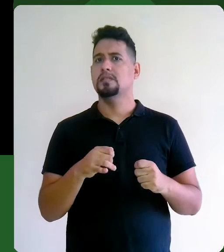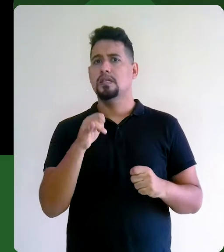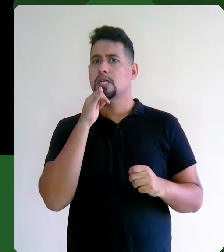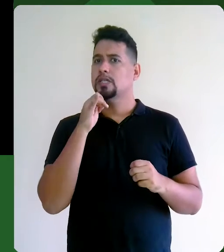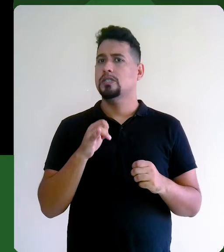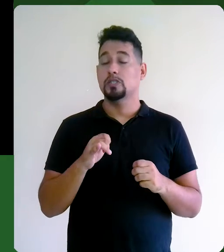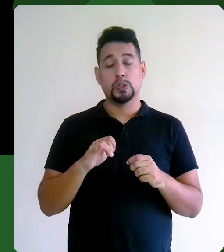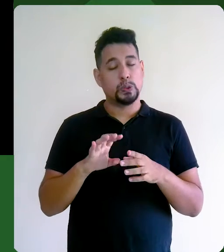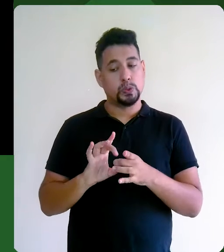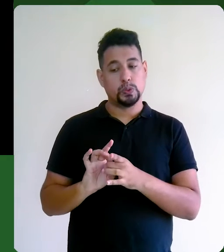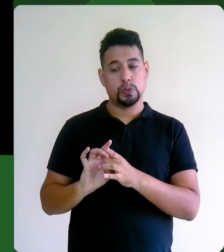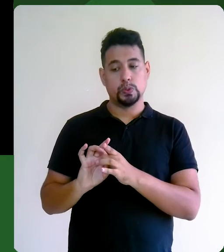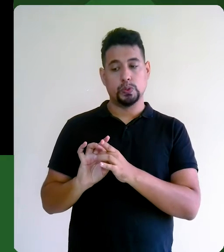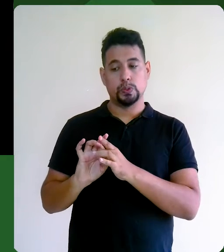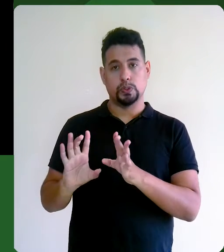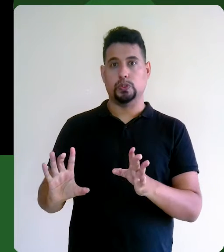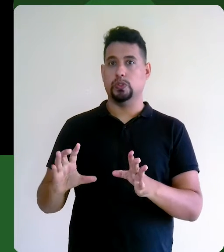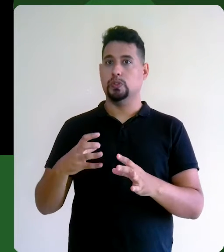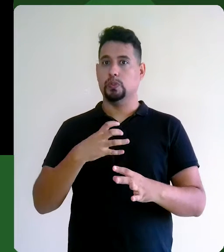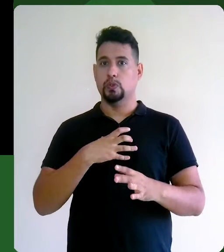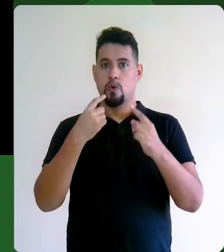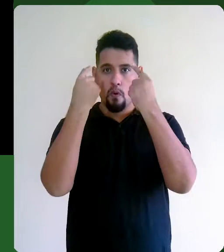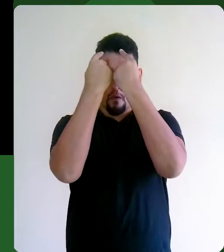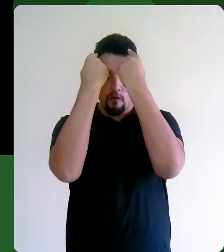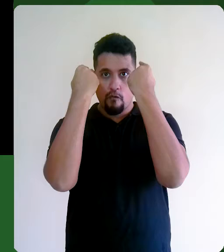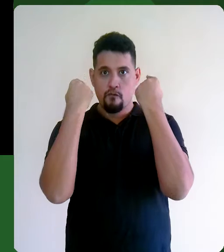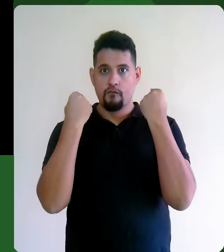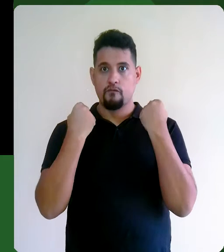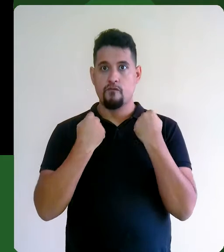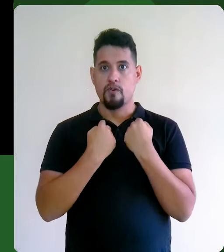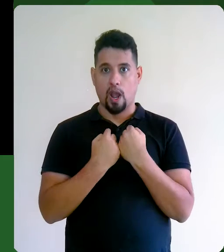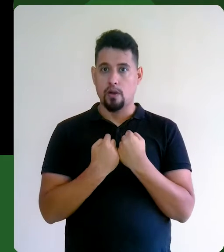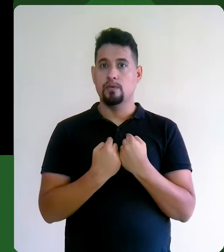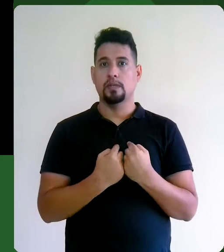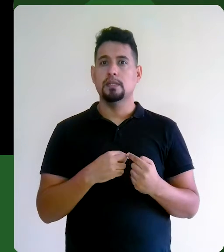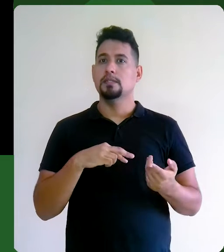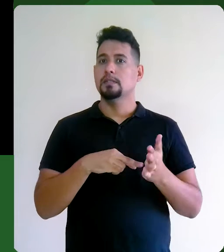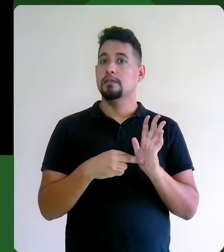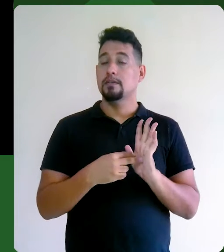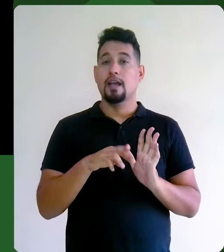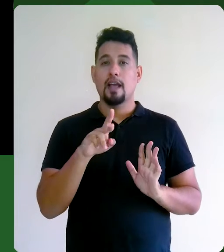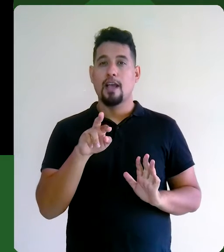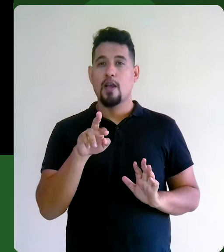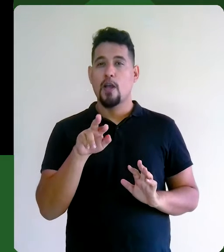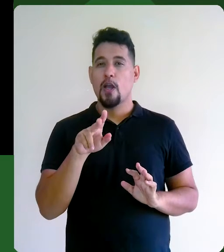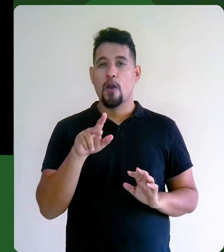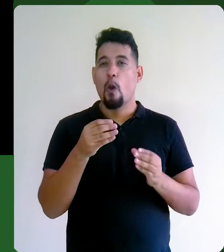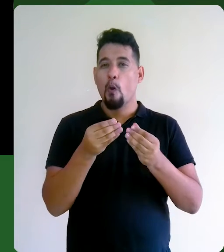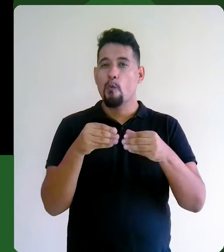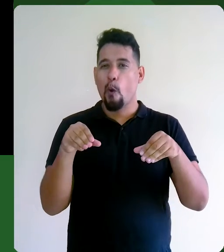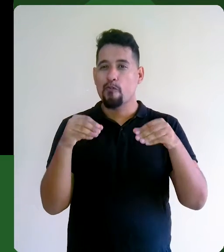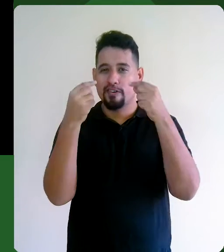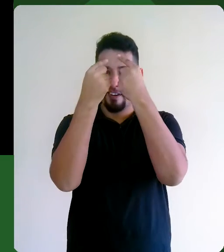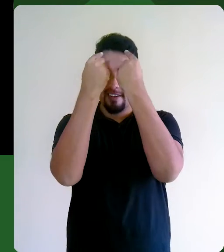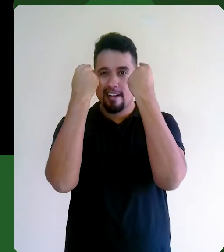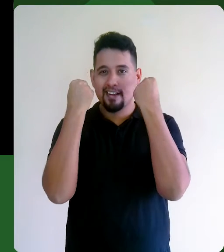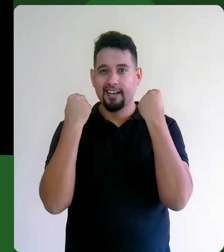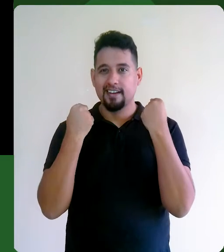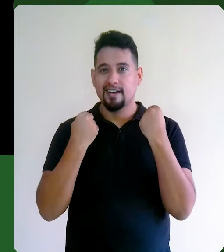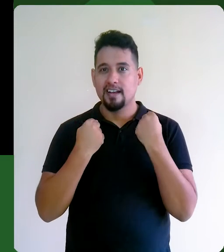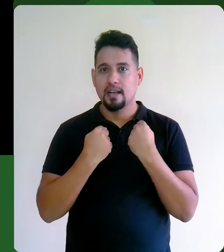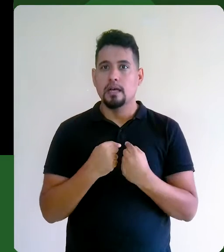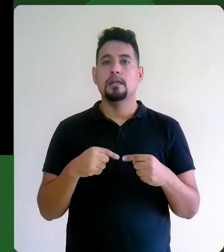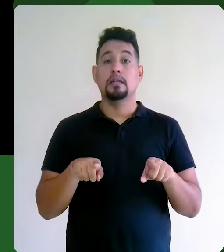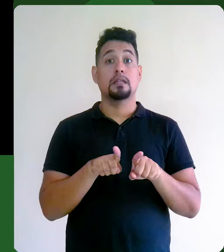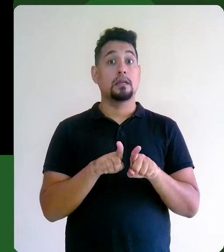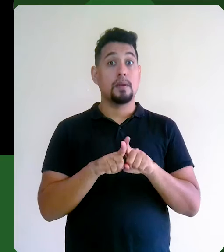deixar ele mais no formato oval, lembrando que é um ovo invertido, né? Uma vez que a parte mais